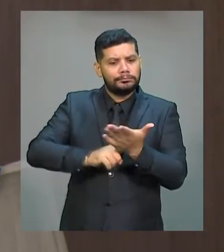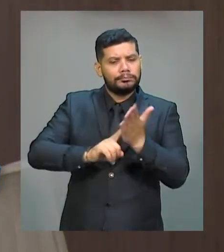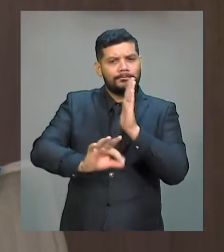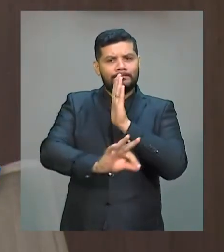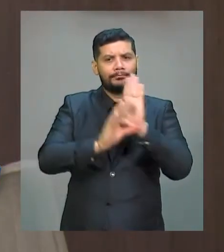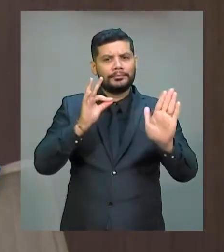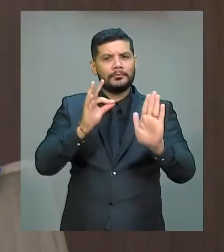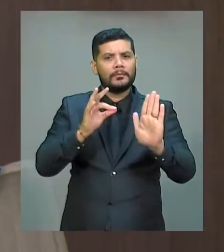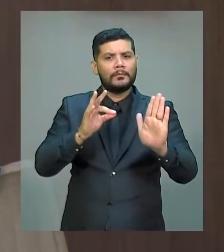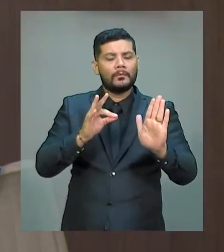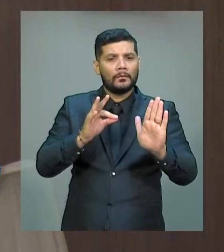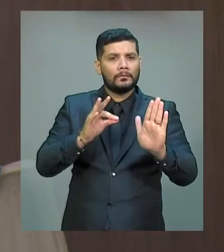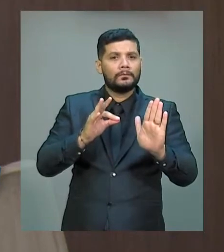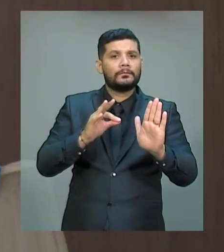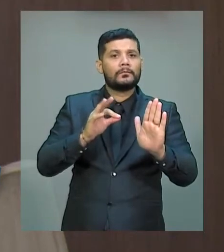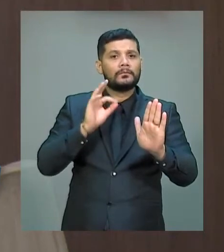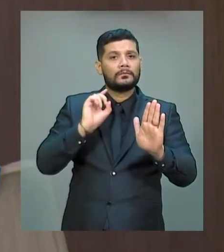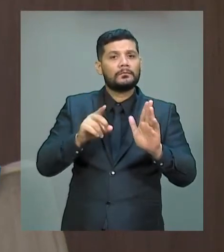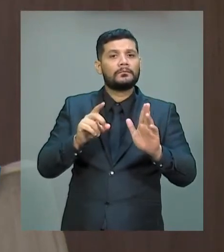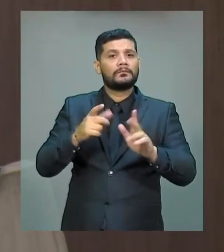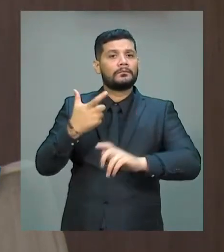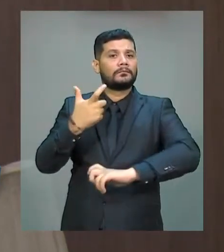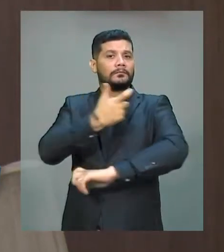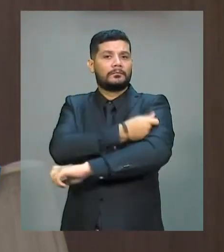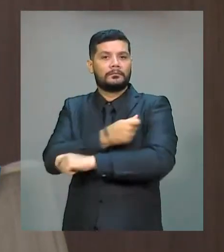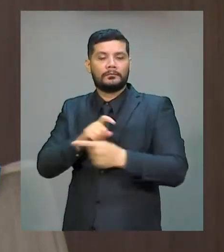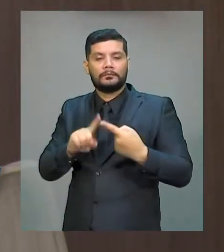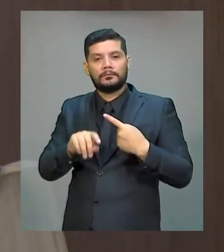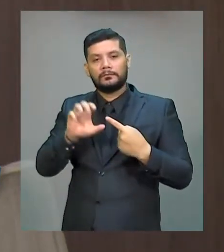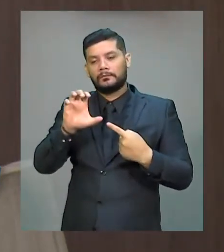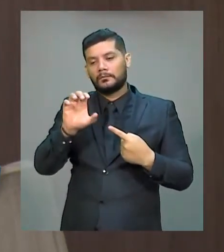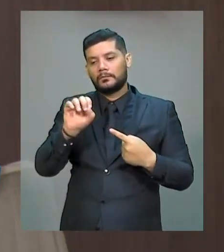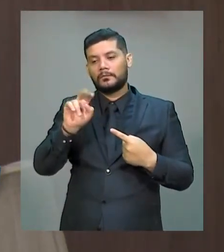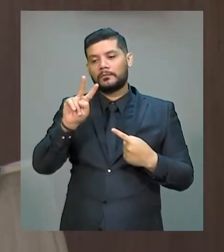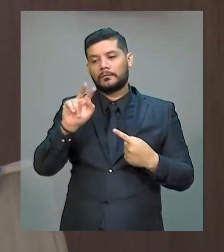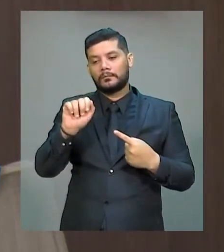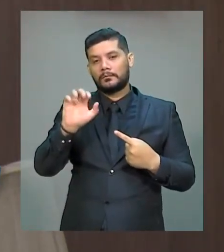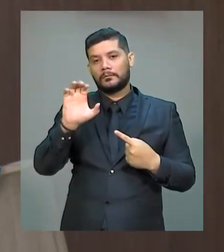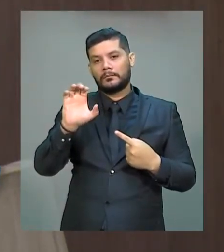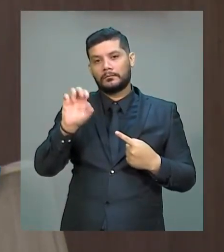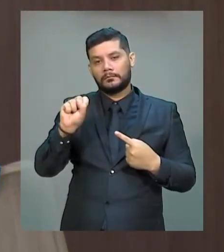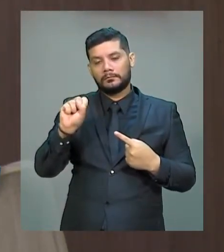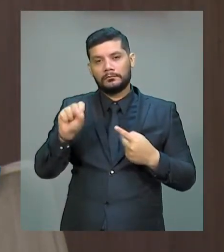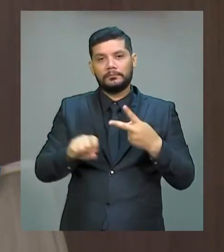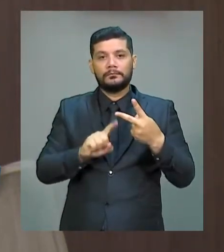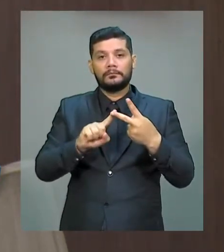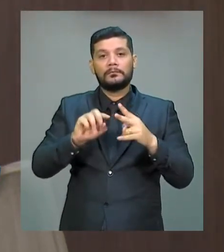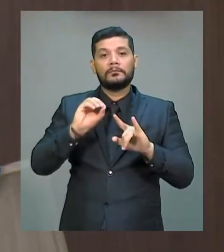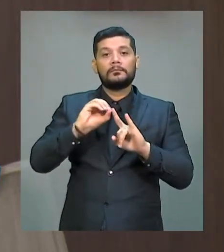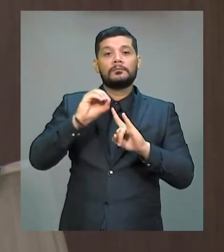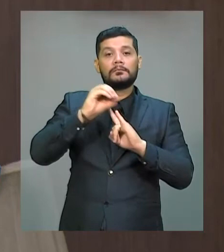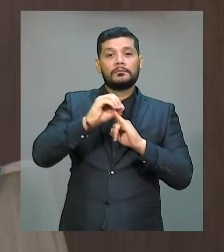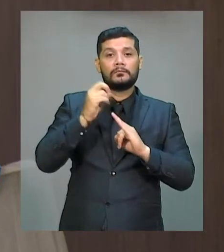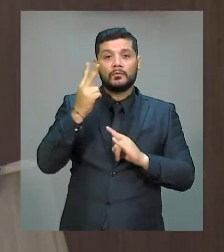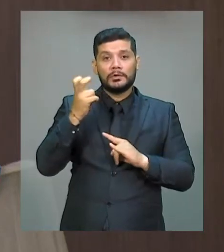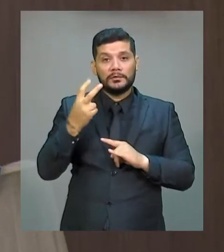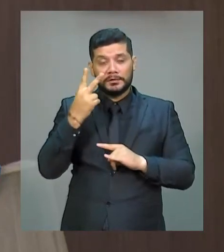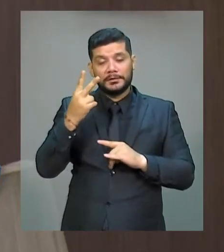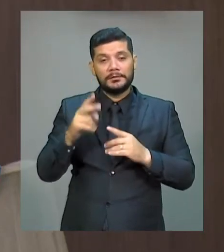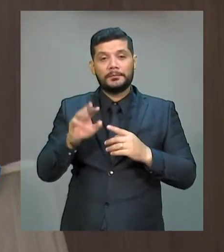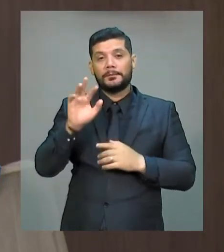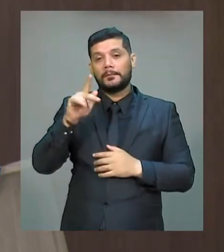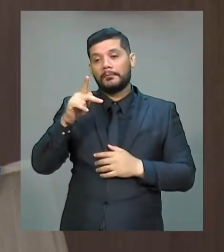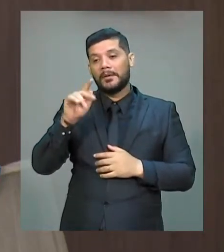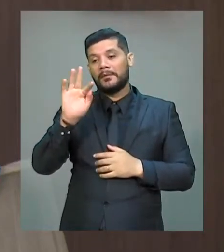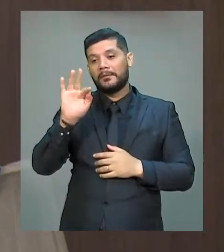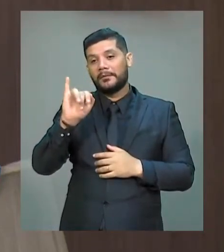vacina em 2020. Covax, Butantan 2 vezes, Pfizer 2 vezes, mais do que